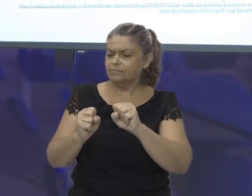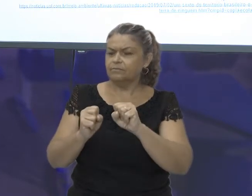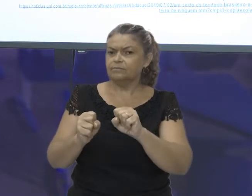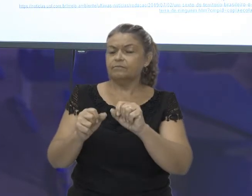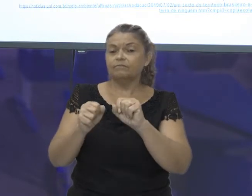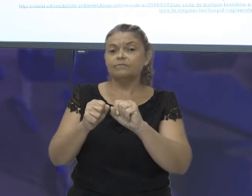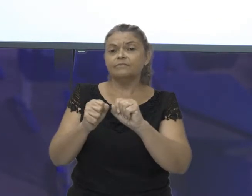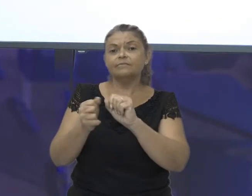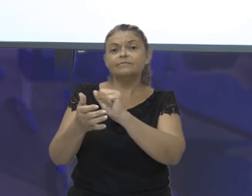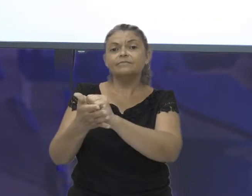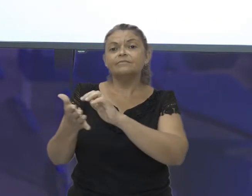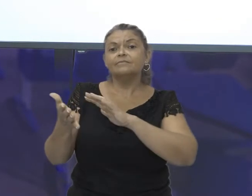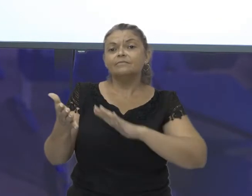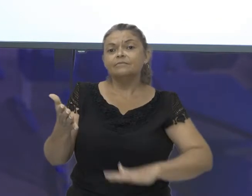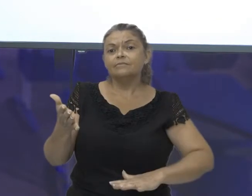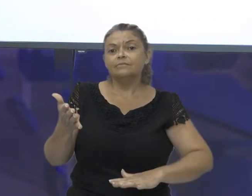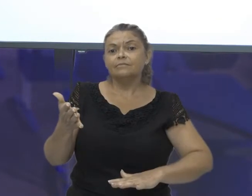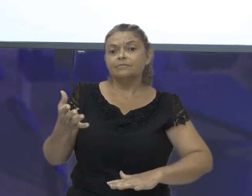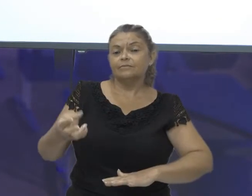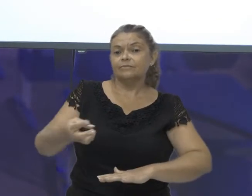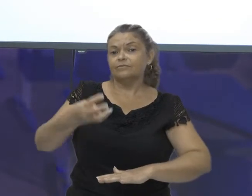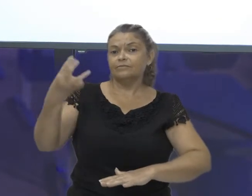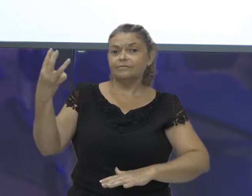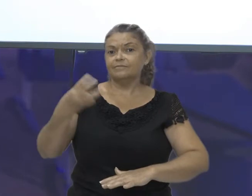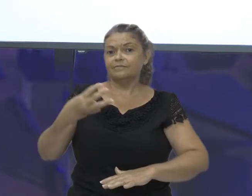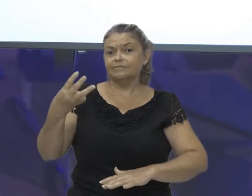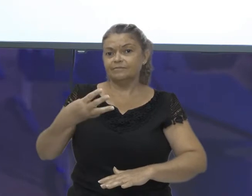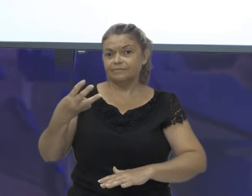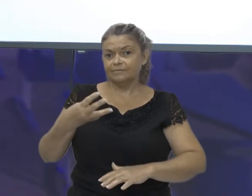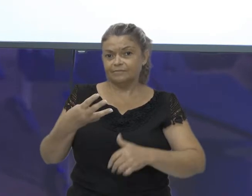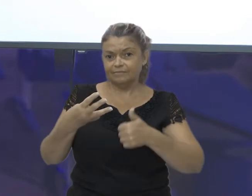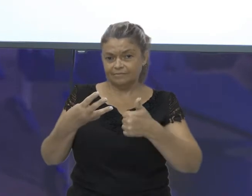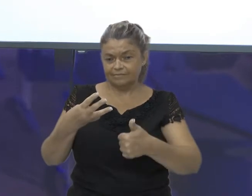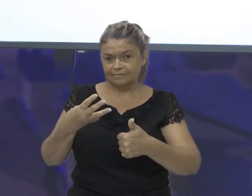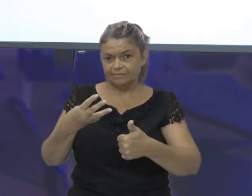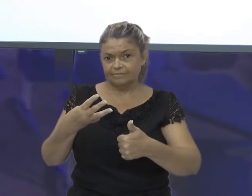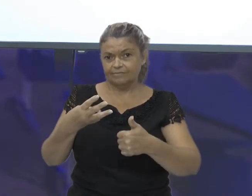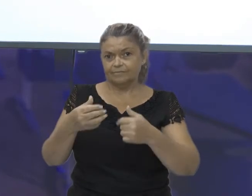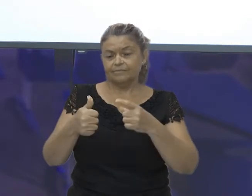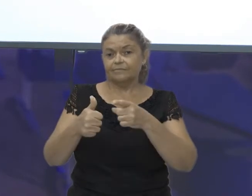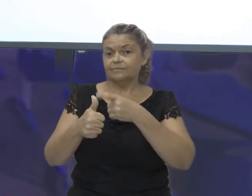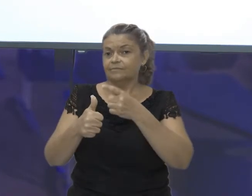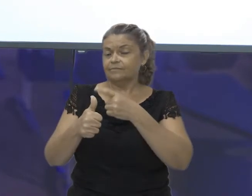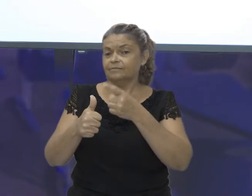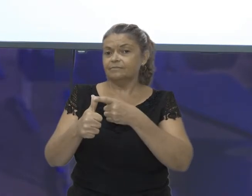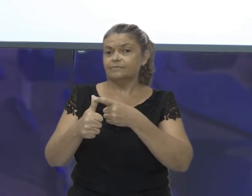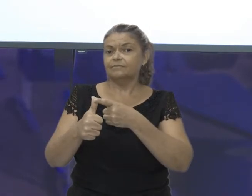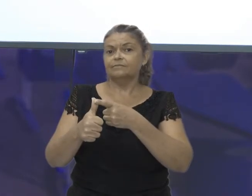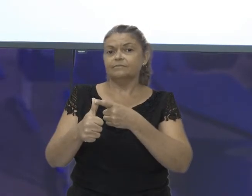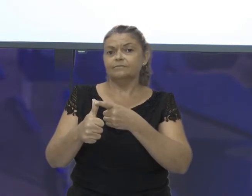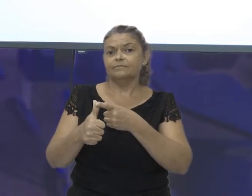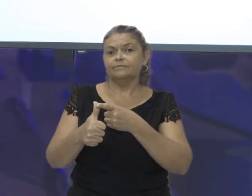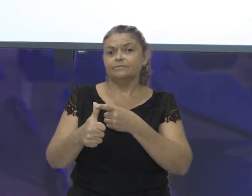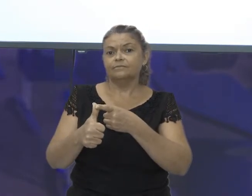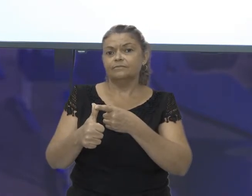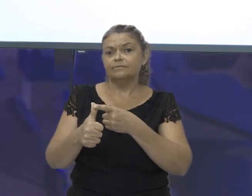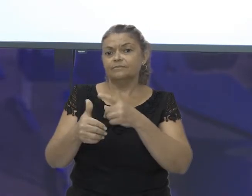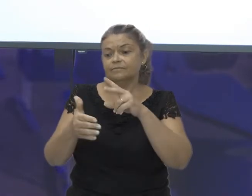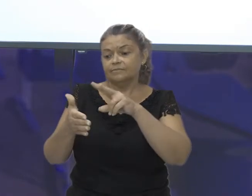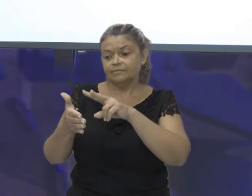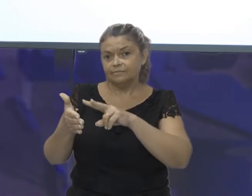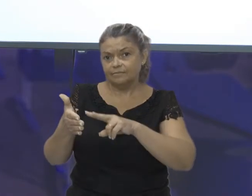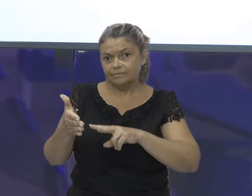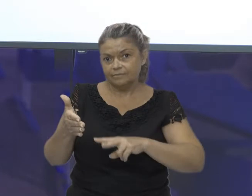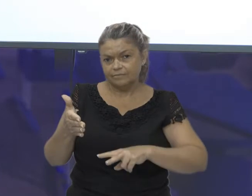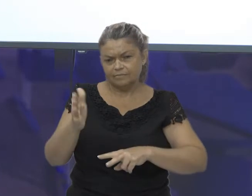a atividade do terceiro passo, tá certo? Primeira coisa que você vai fazer são as leituras